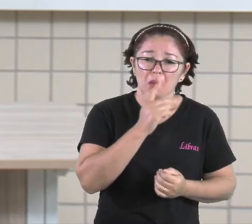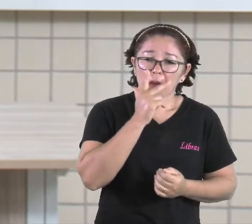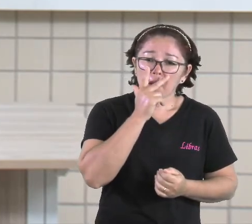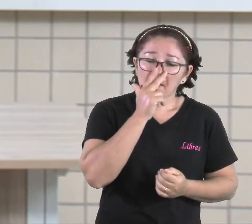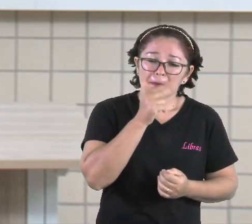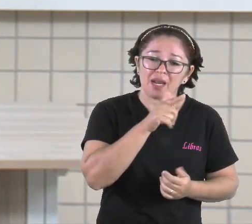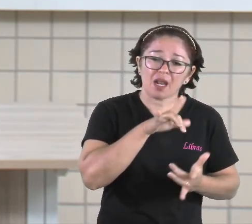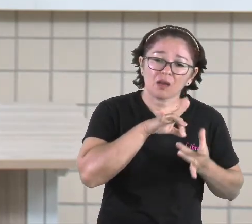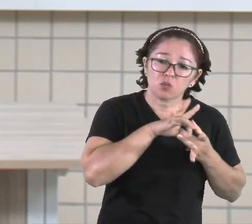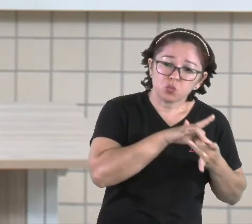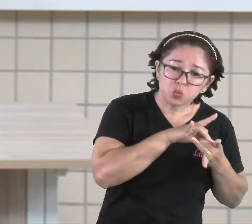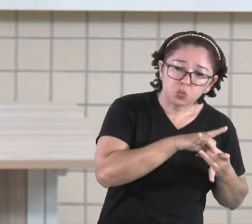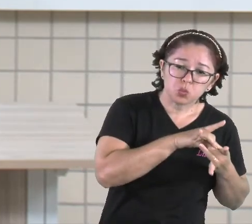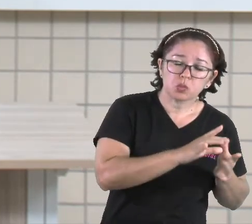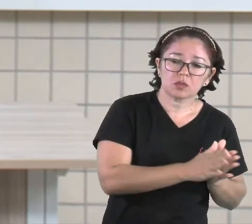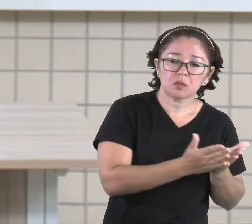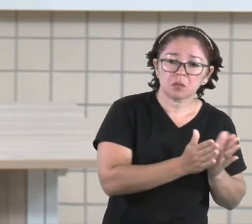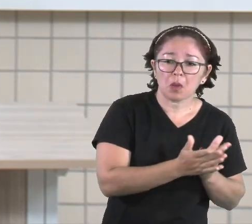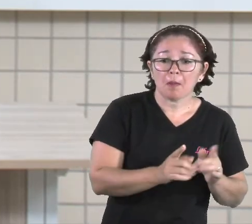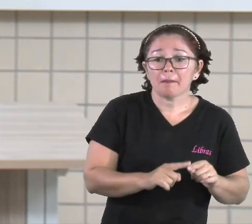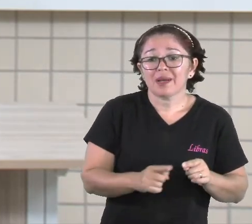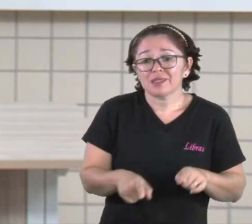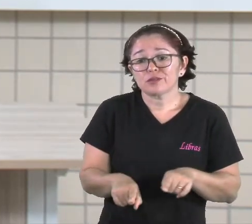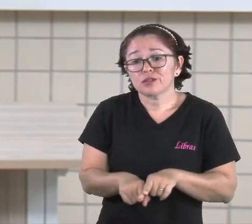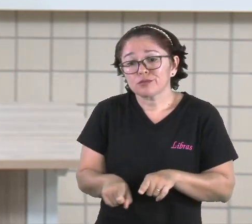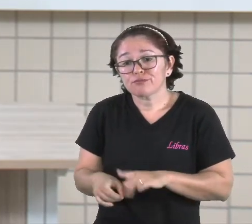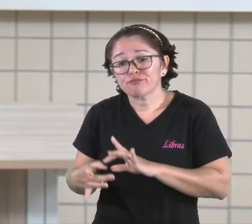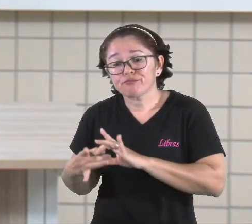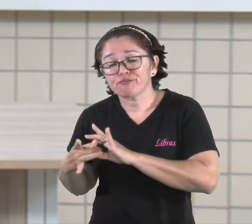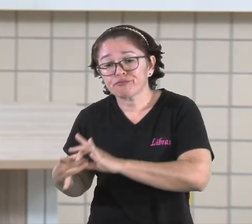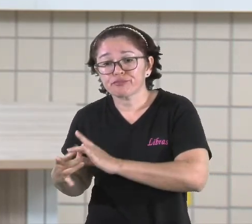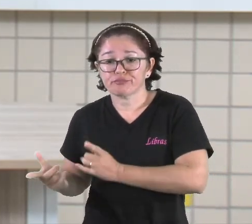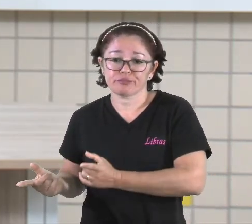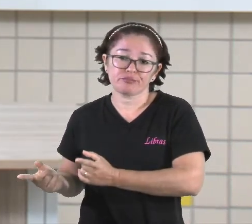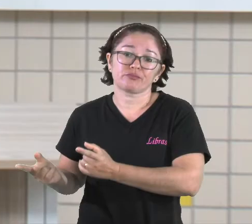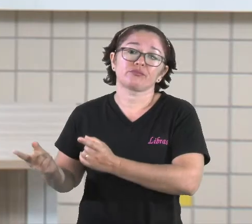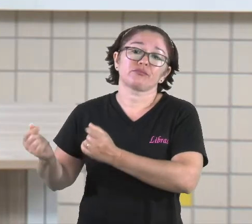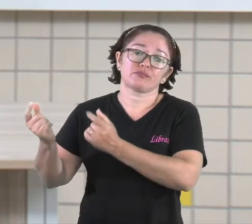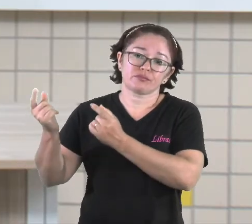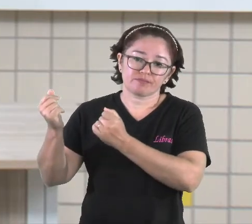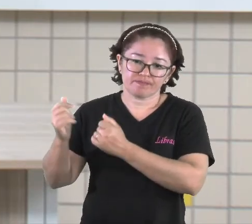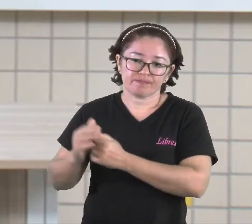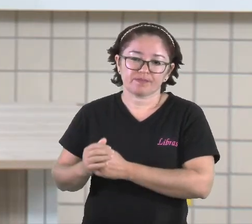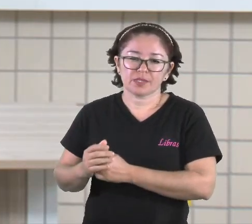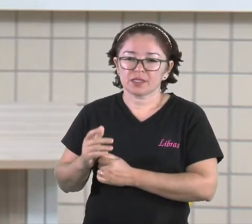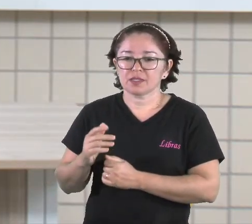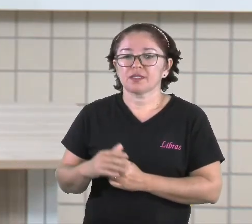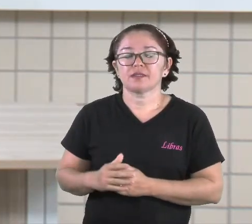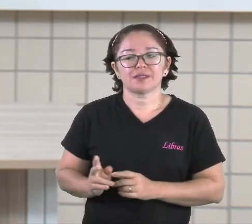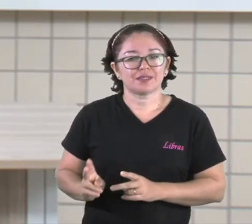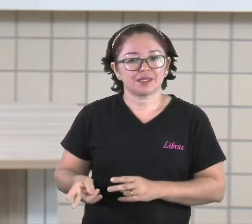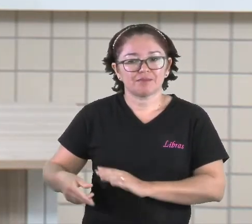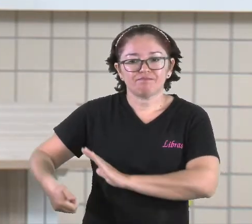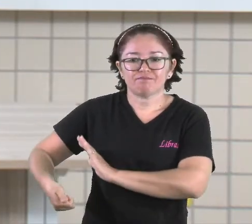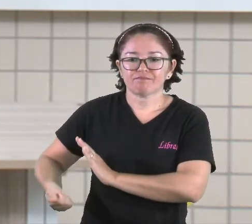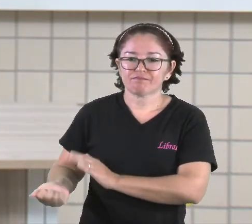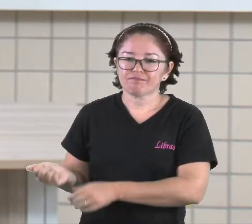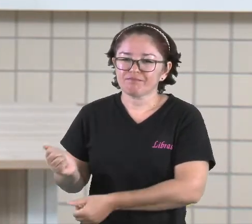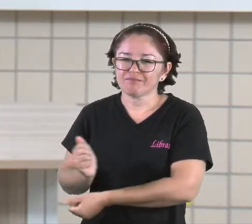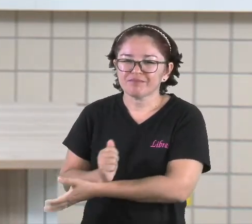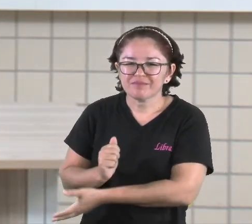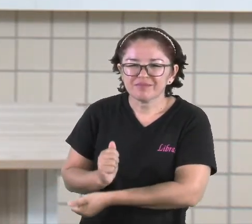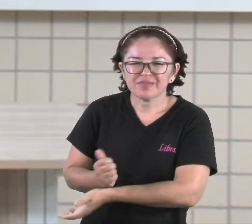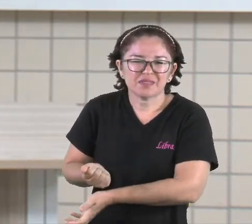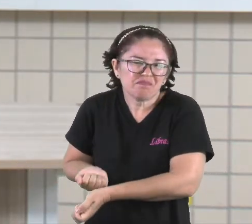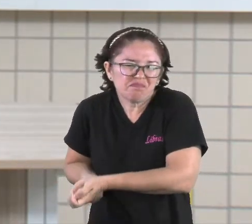ricos. Estava sempre apoiado pela elite, pelas elites brasileiras, as elites industriais, as